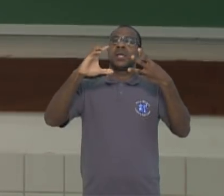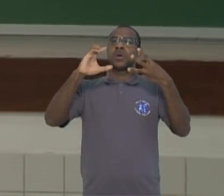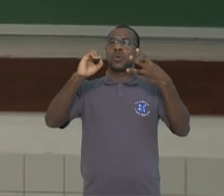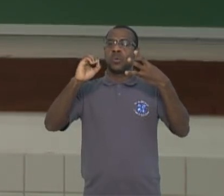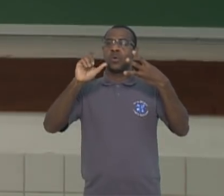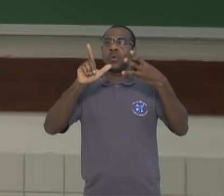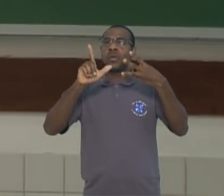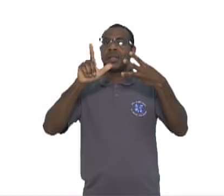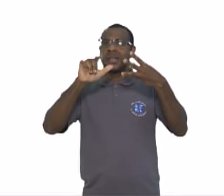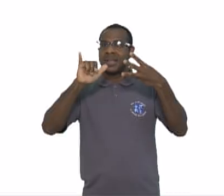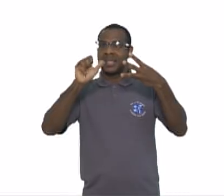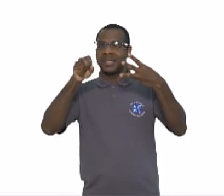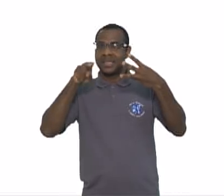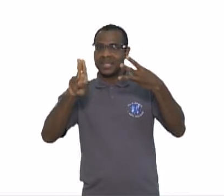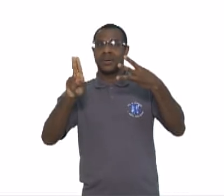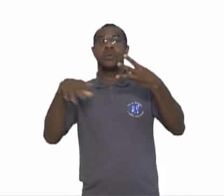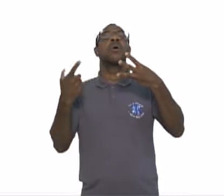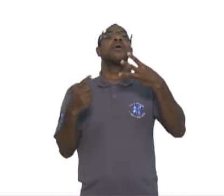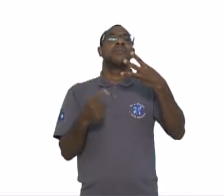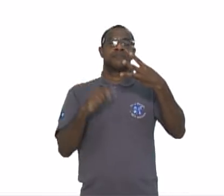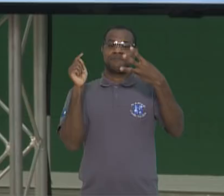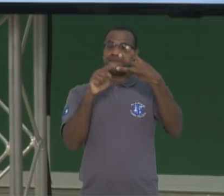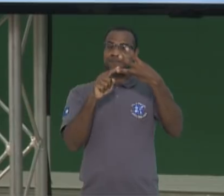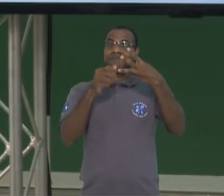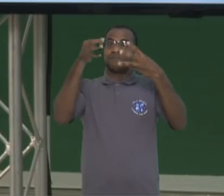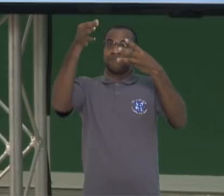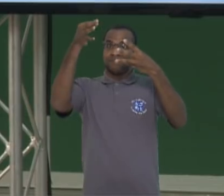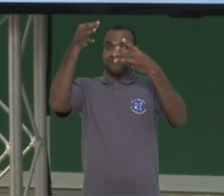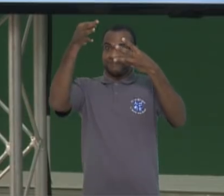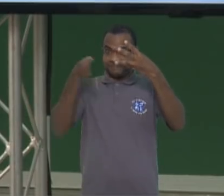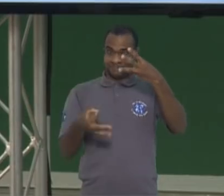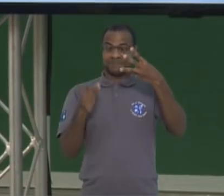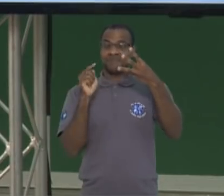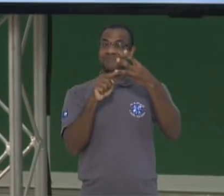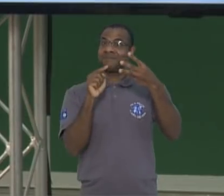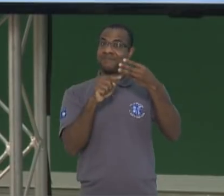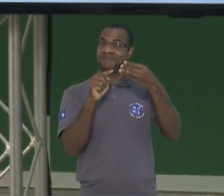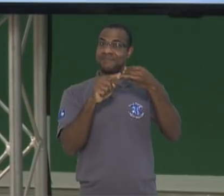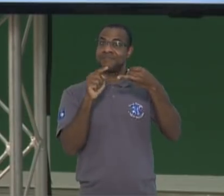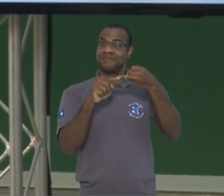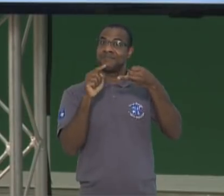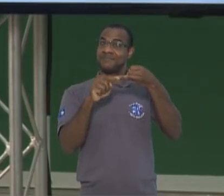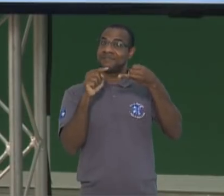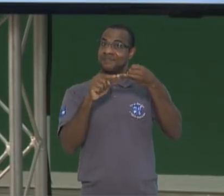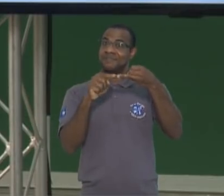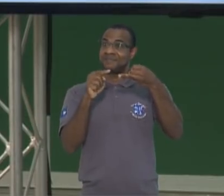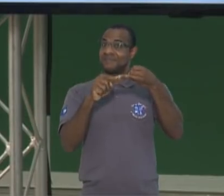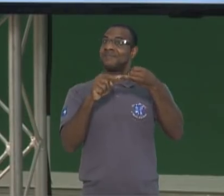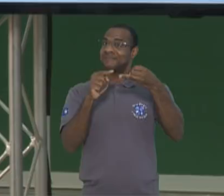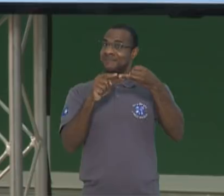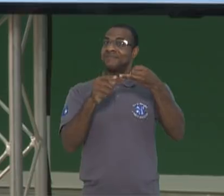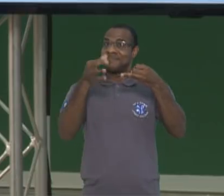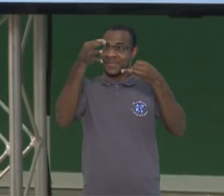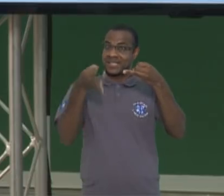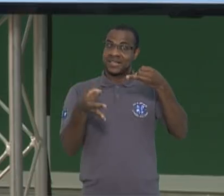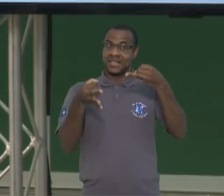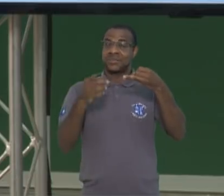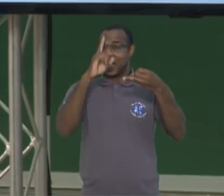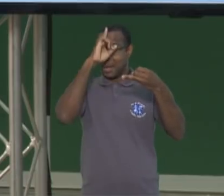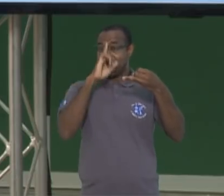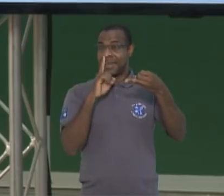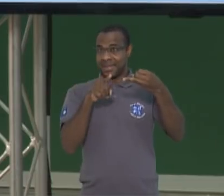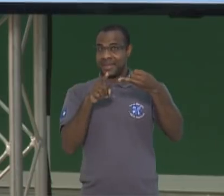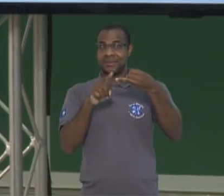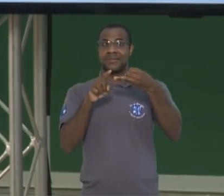correta? Coliseu, né? Alternativa amarela, né? Então, esse foi o grande espaço, né? Construído no lugar do